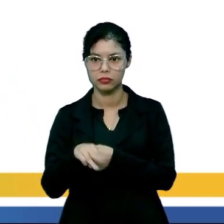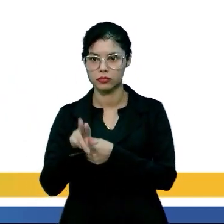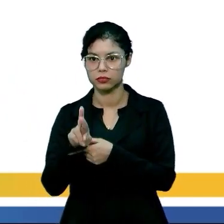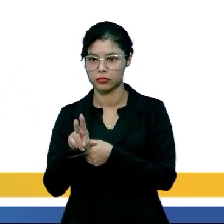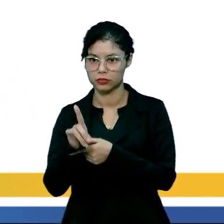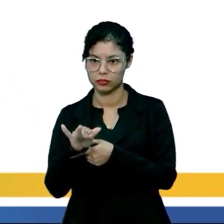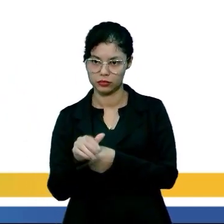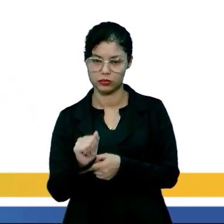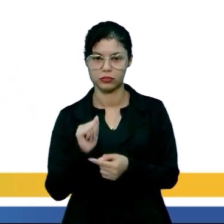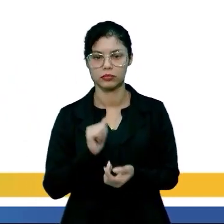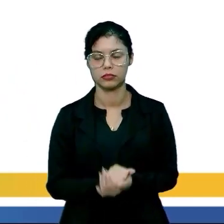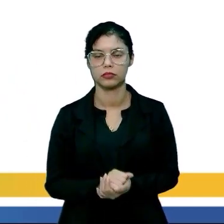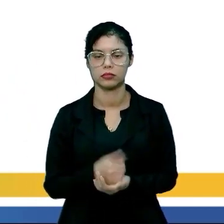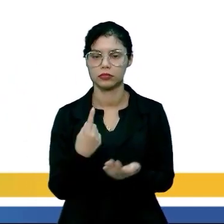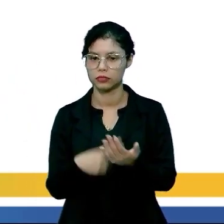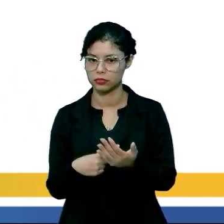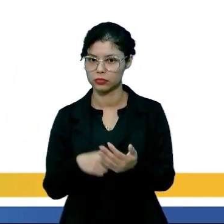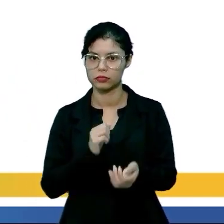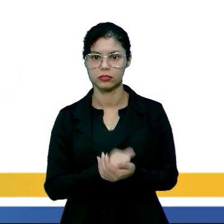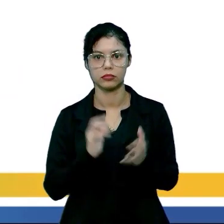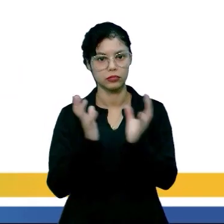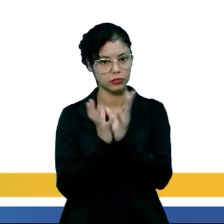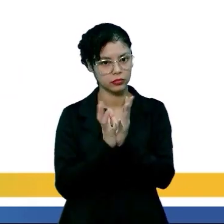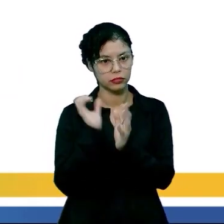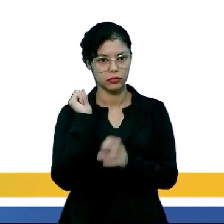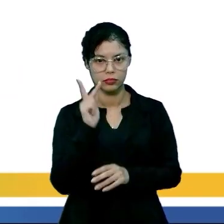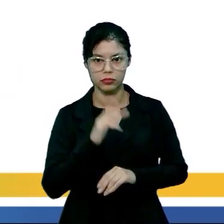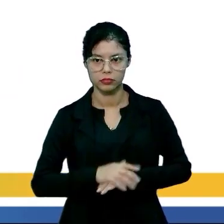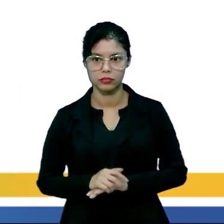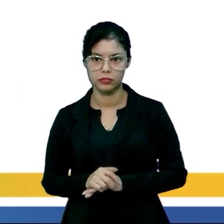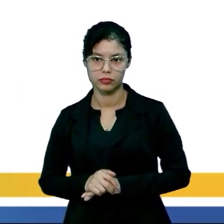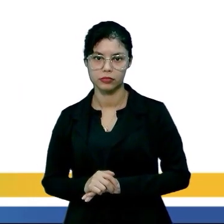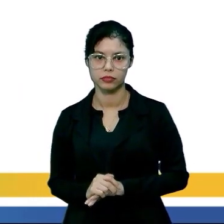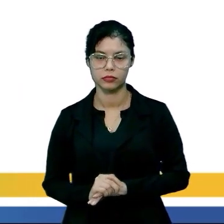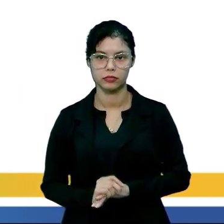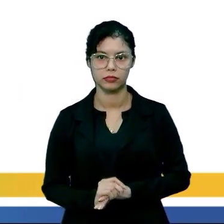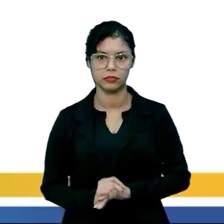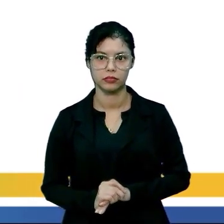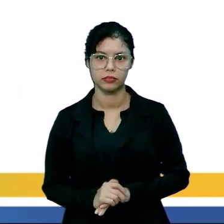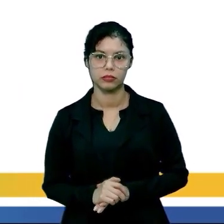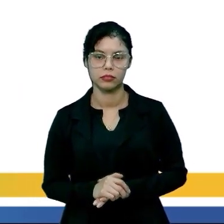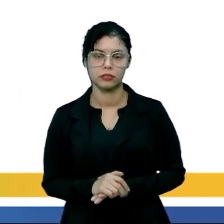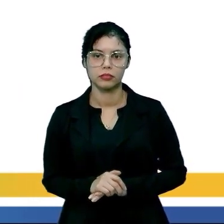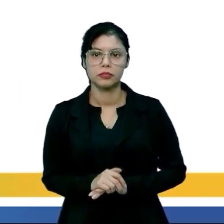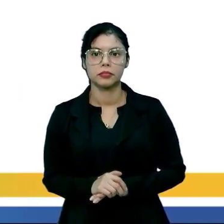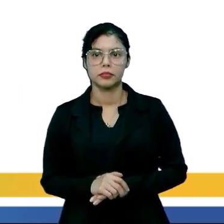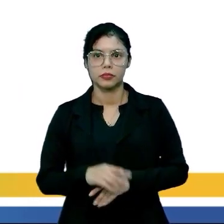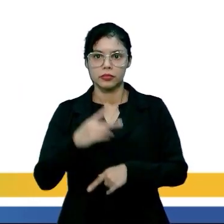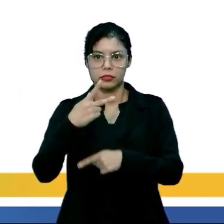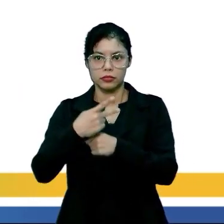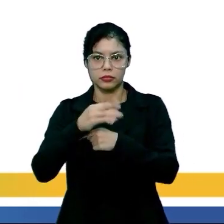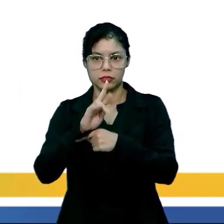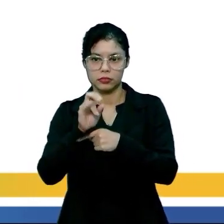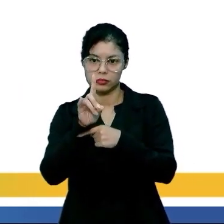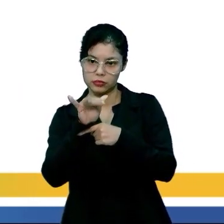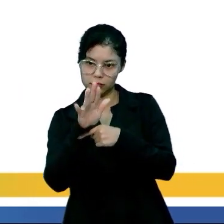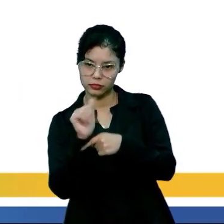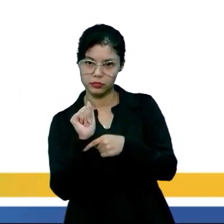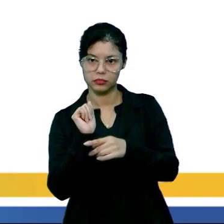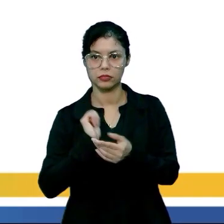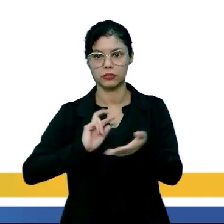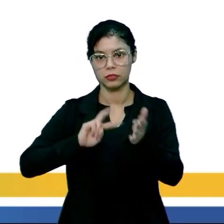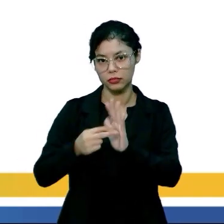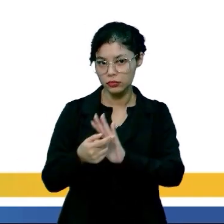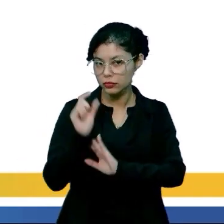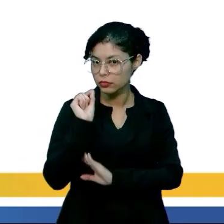músicos, e as hepáticas são considerados aí nesse grupo, tá certo? Próximo grupo são as pteridófitas, tá? Que